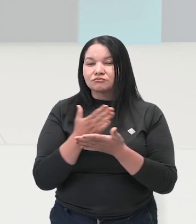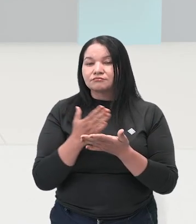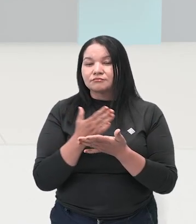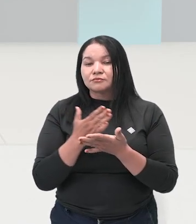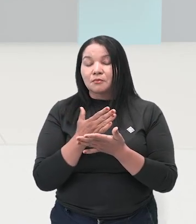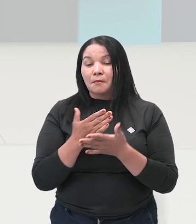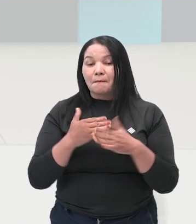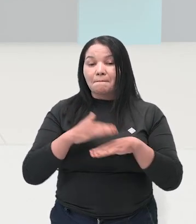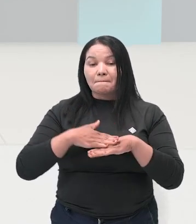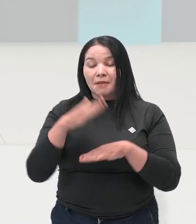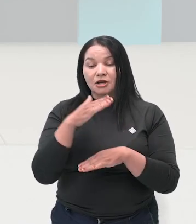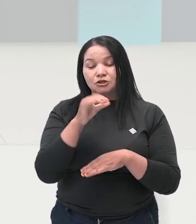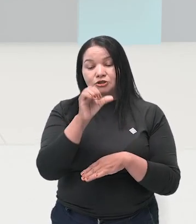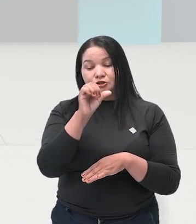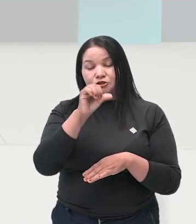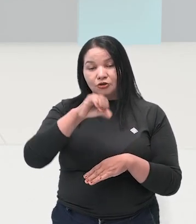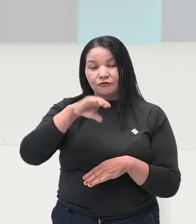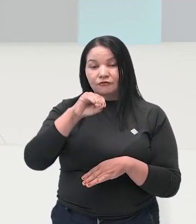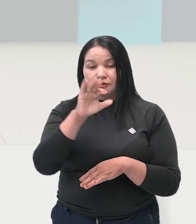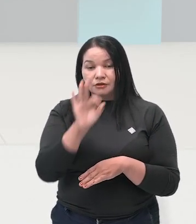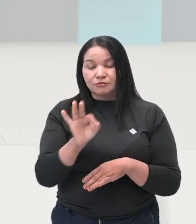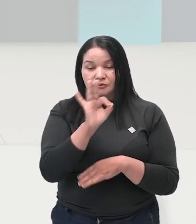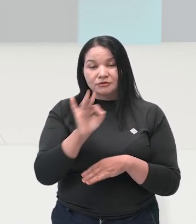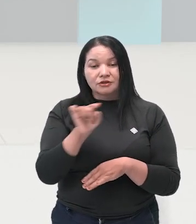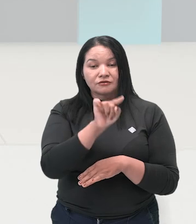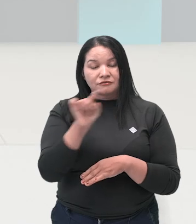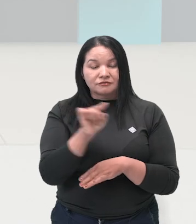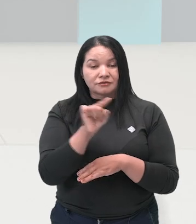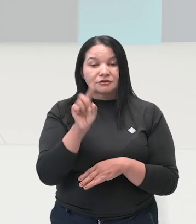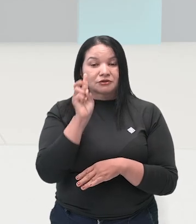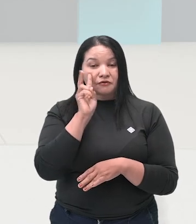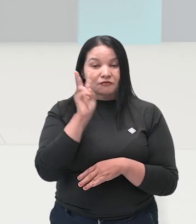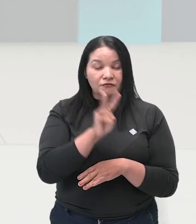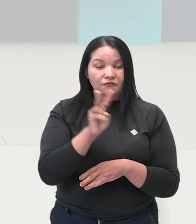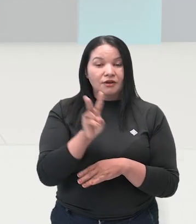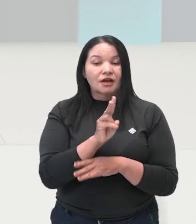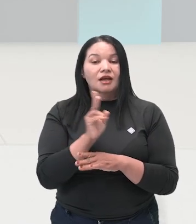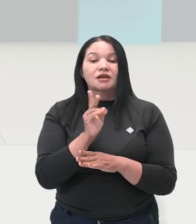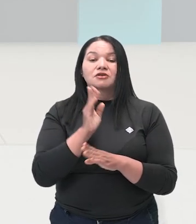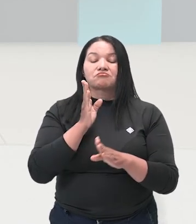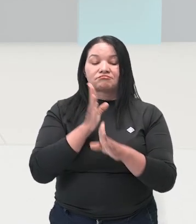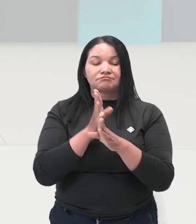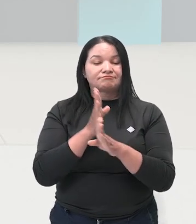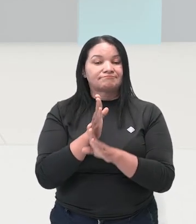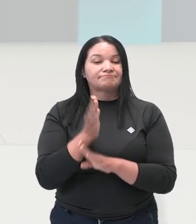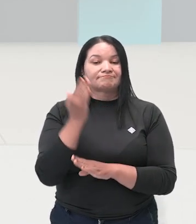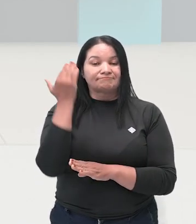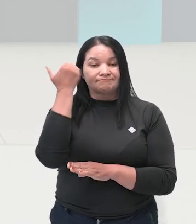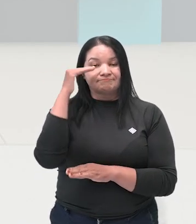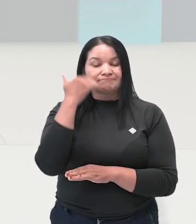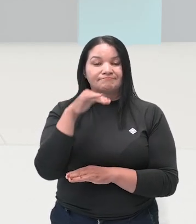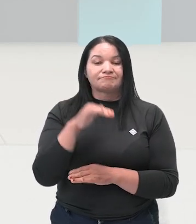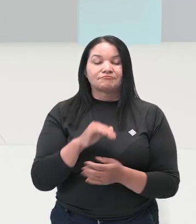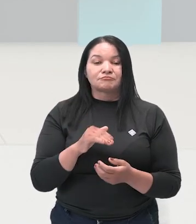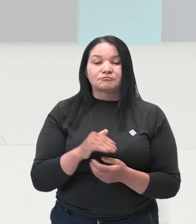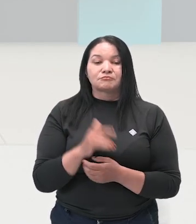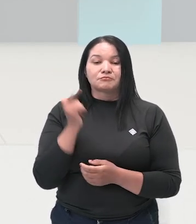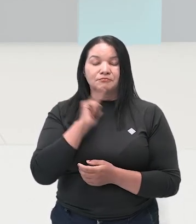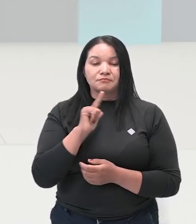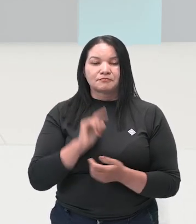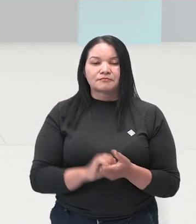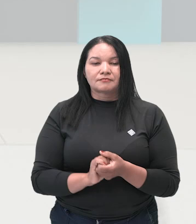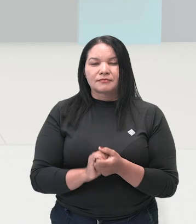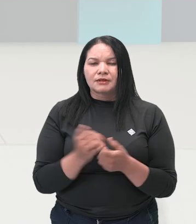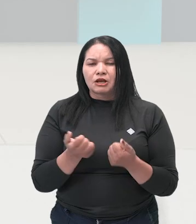dessas palavras que estão aqui, vocês conseguem identificar. Do que eu estou falando? Será que eu estou falando